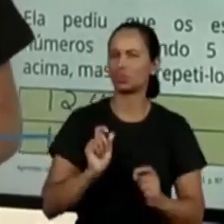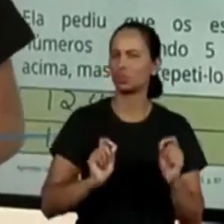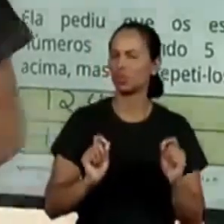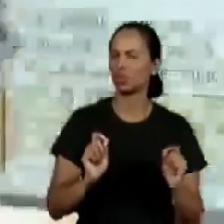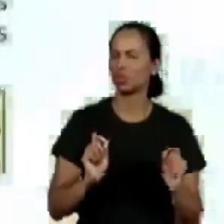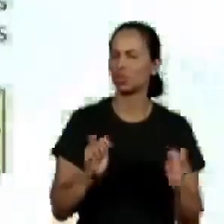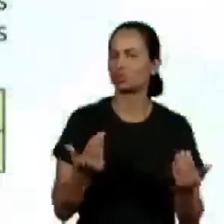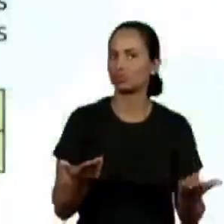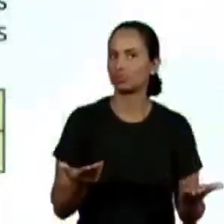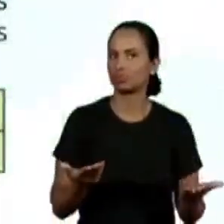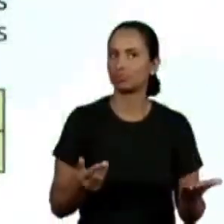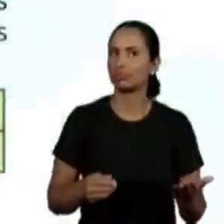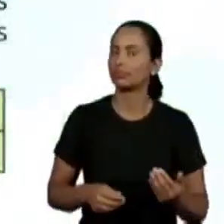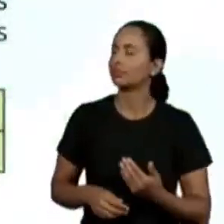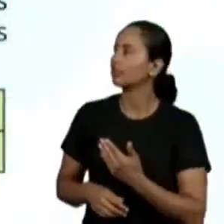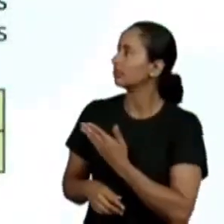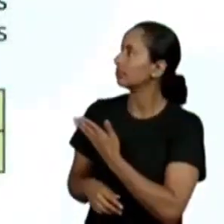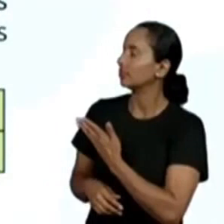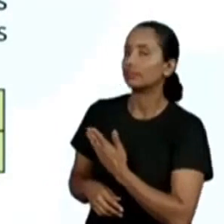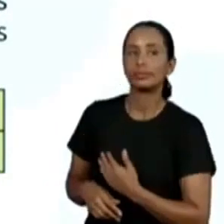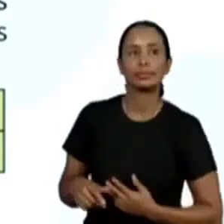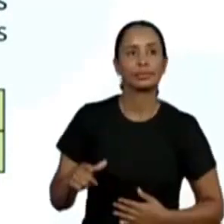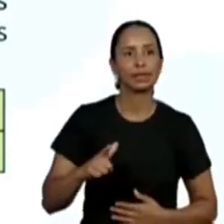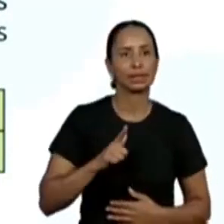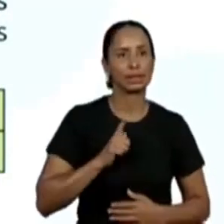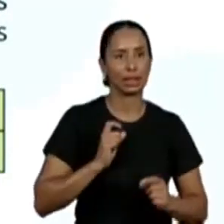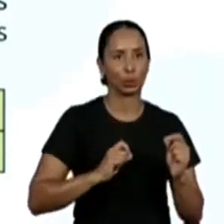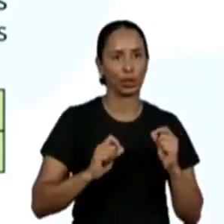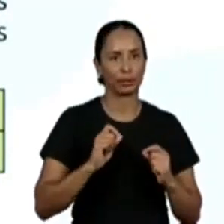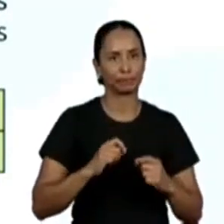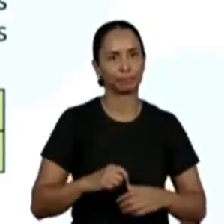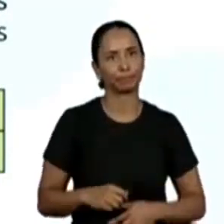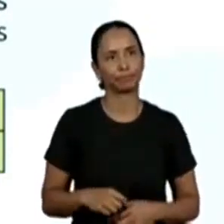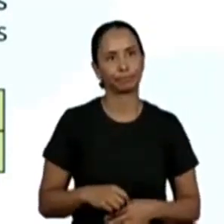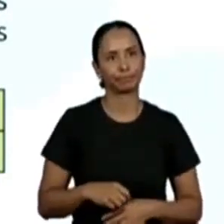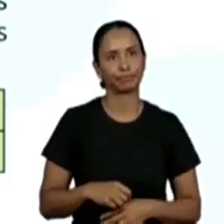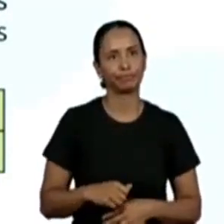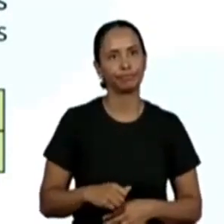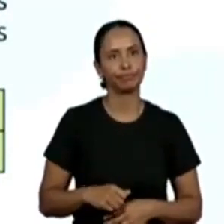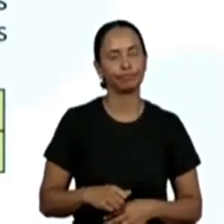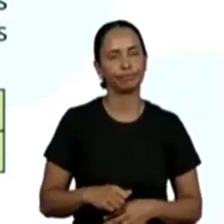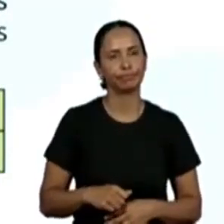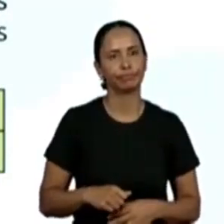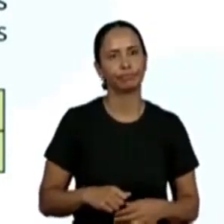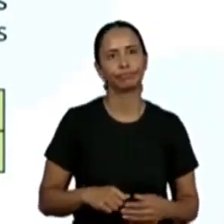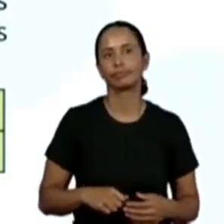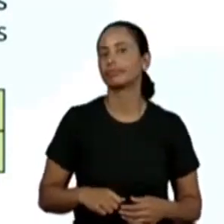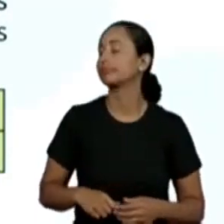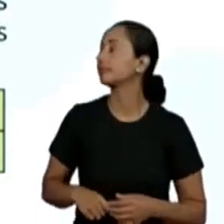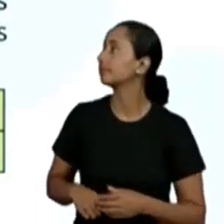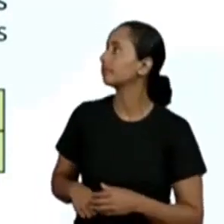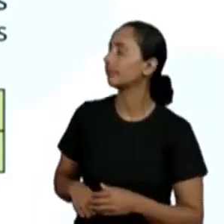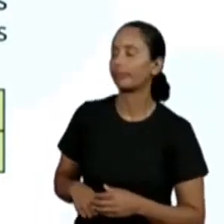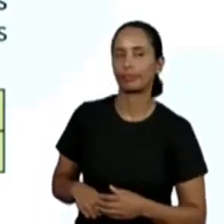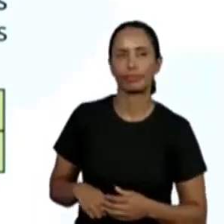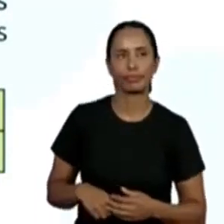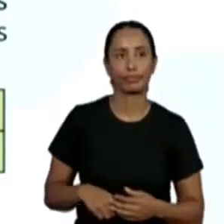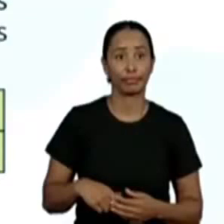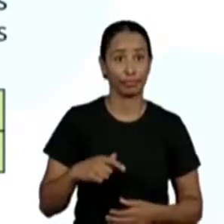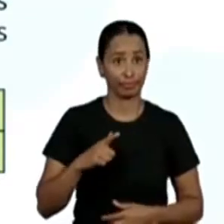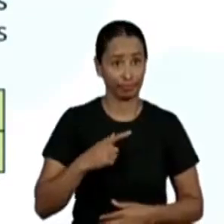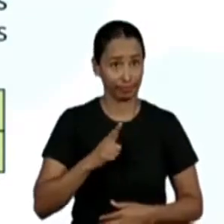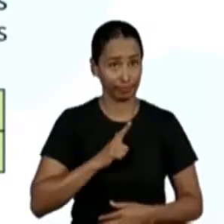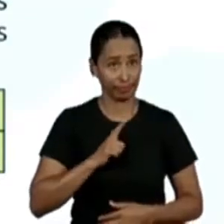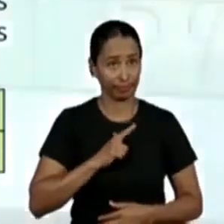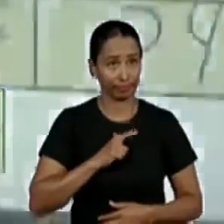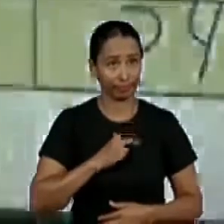para eles, diretor, que é o seguinte, ó. Eu tenho aqui, ó, Opa, deixa eu pegar a borracha aqui. Então eu tenho